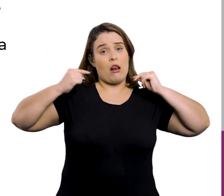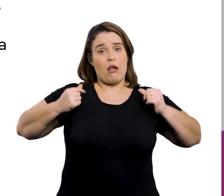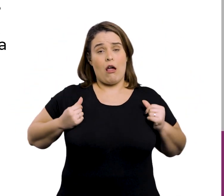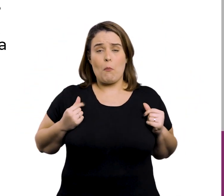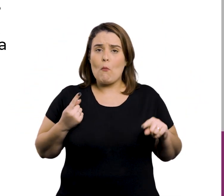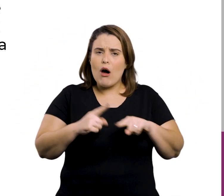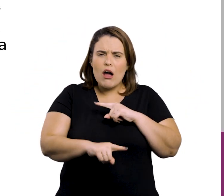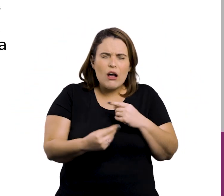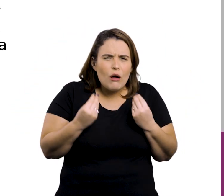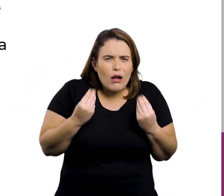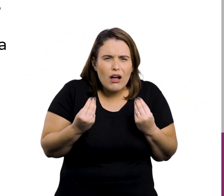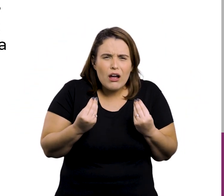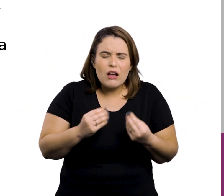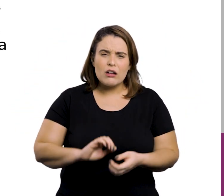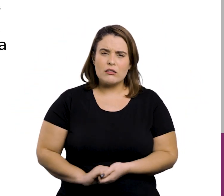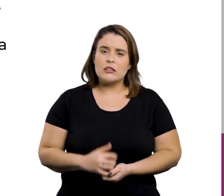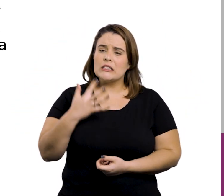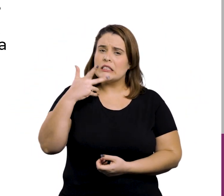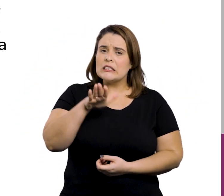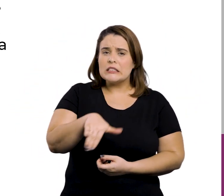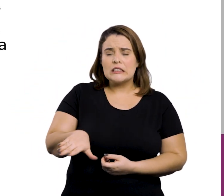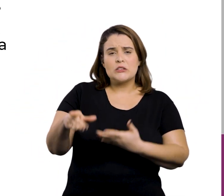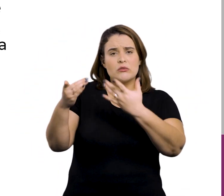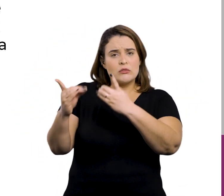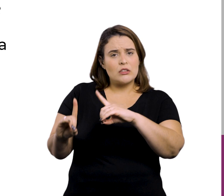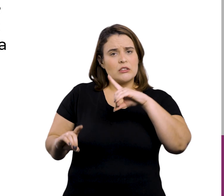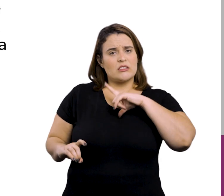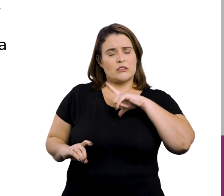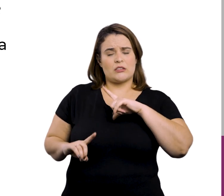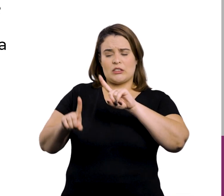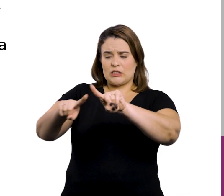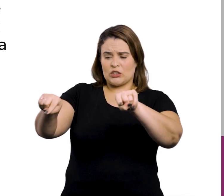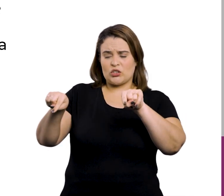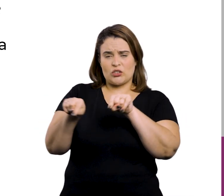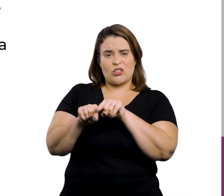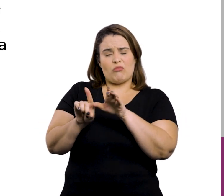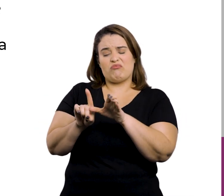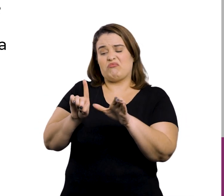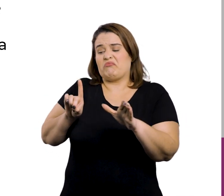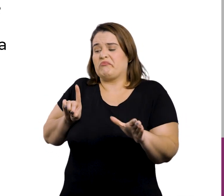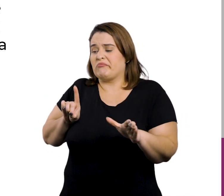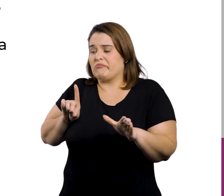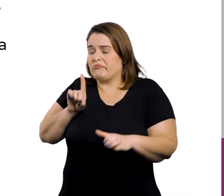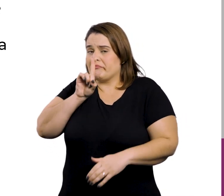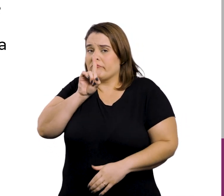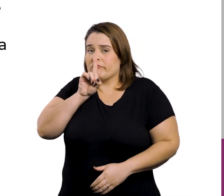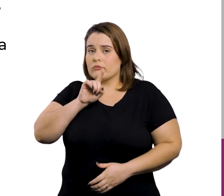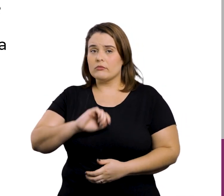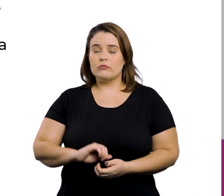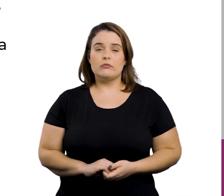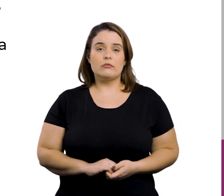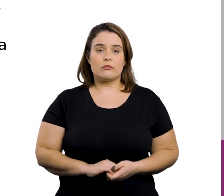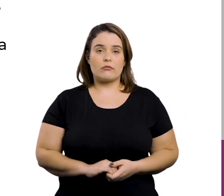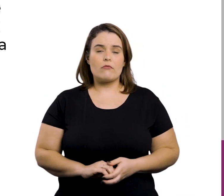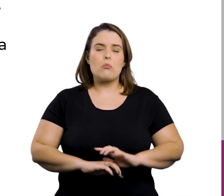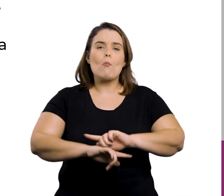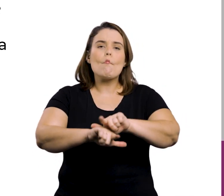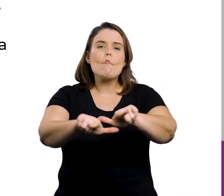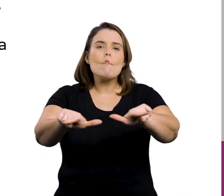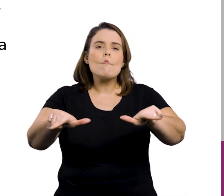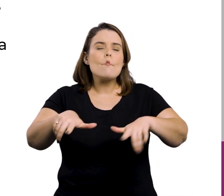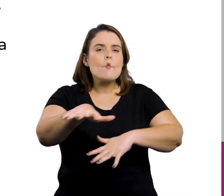crespos soltos, Black Power, dreads, crianças com deficiência segregadas em escolas e classes